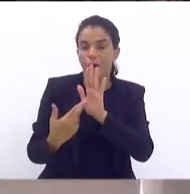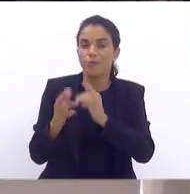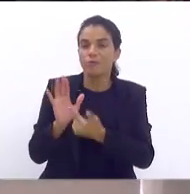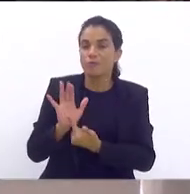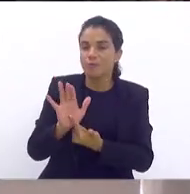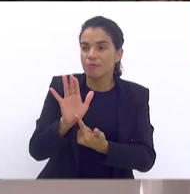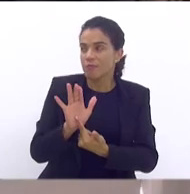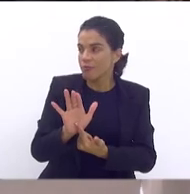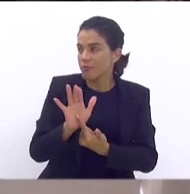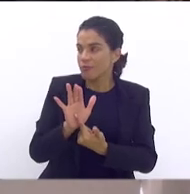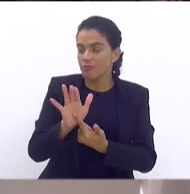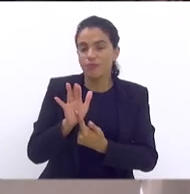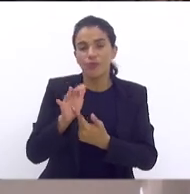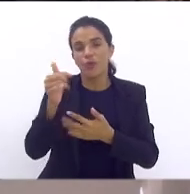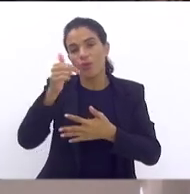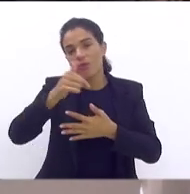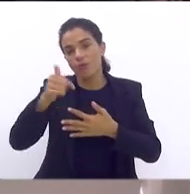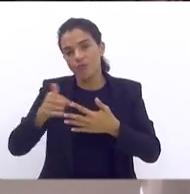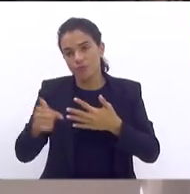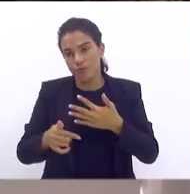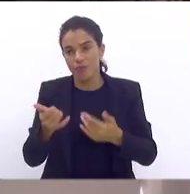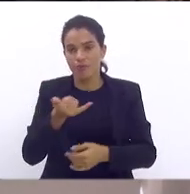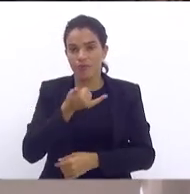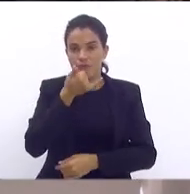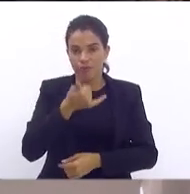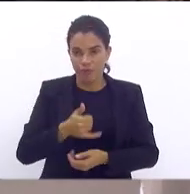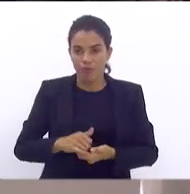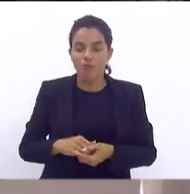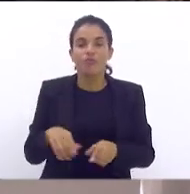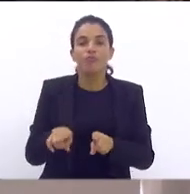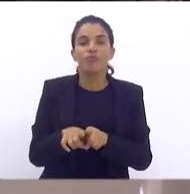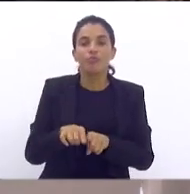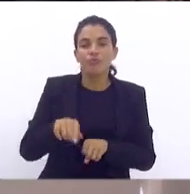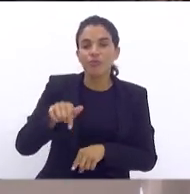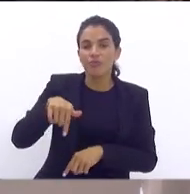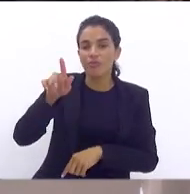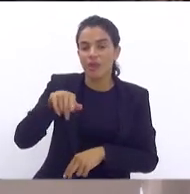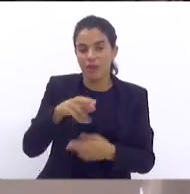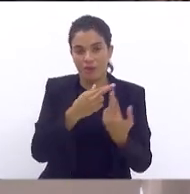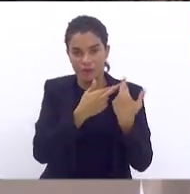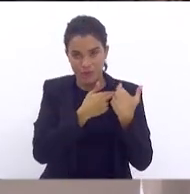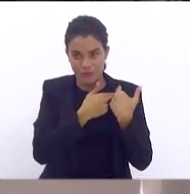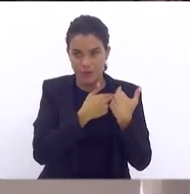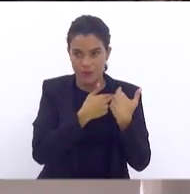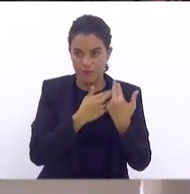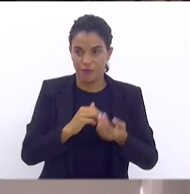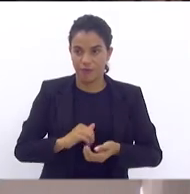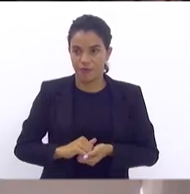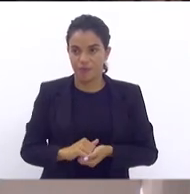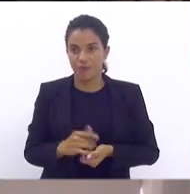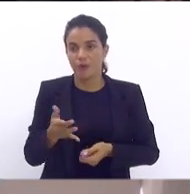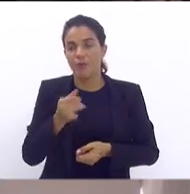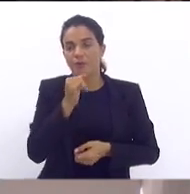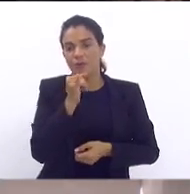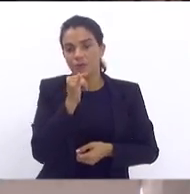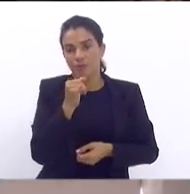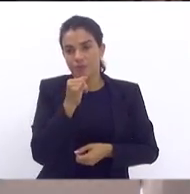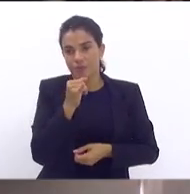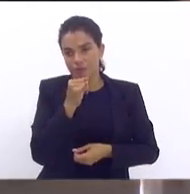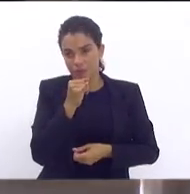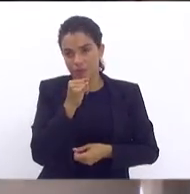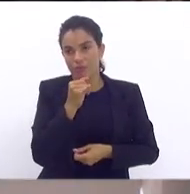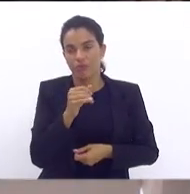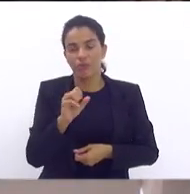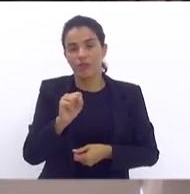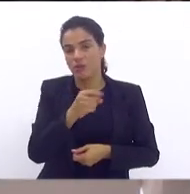apontando quais seriam as causas desse acidente ou fato da navegação e quem seriam os eventuais responsáveis. Tá? Então, por exemplo, no caso do